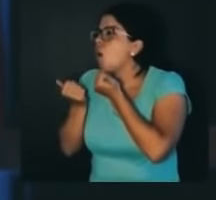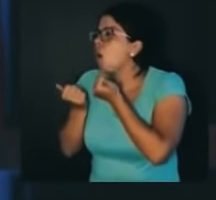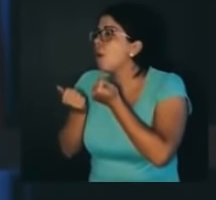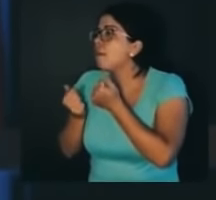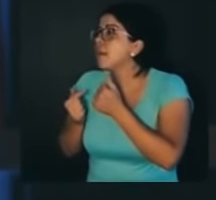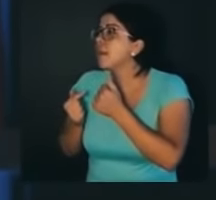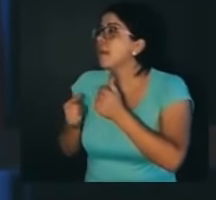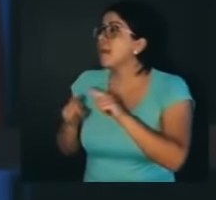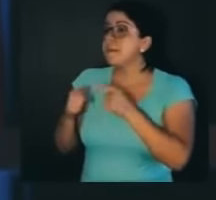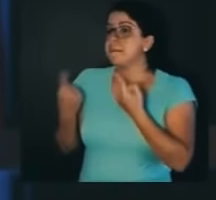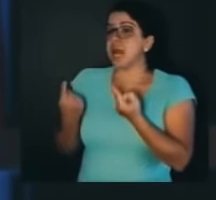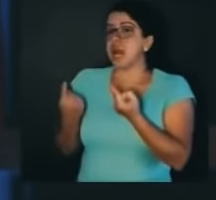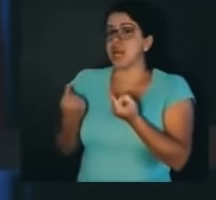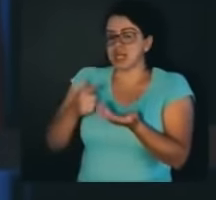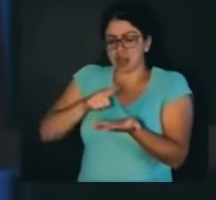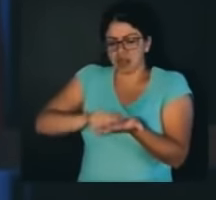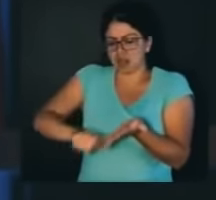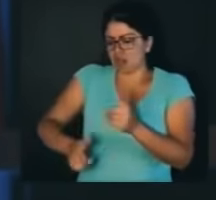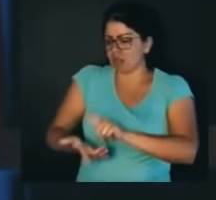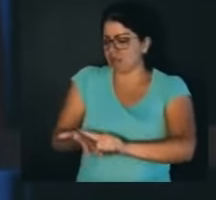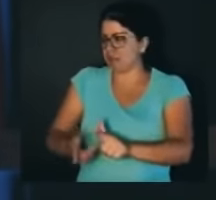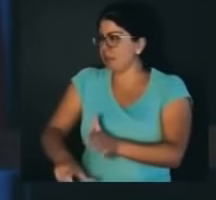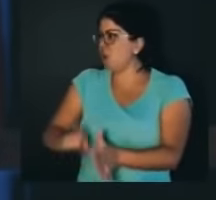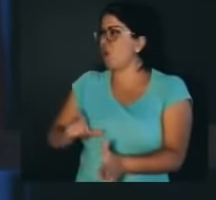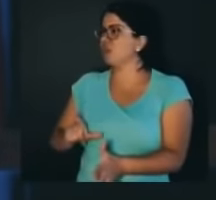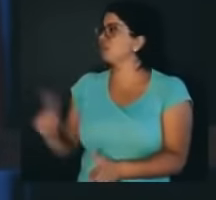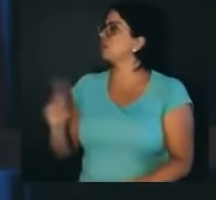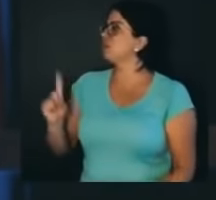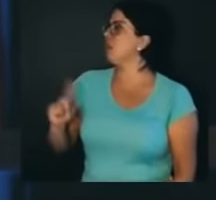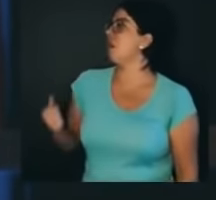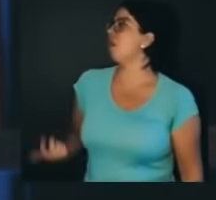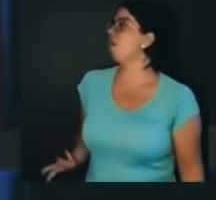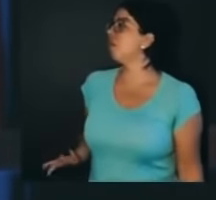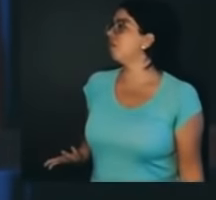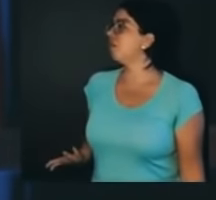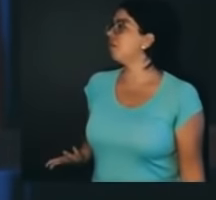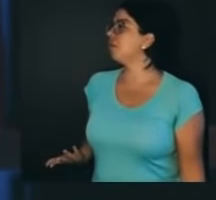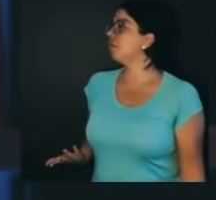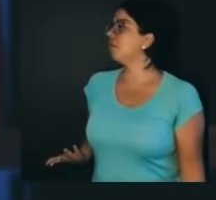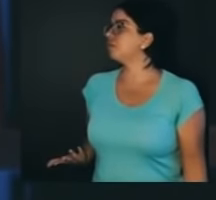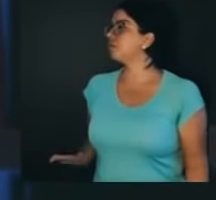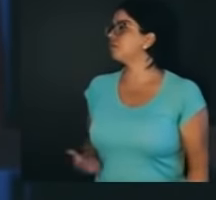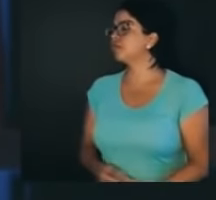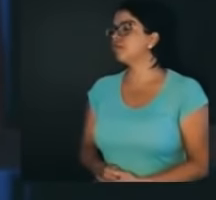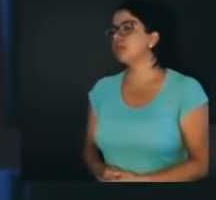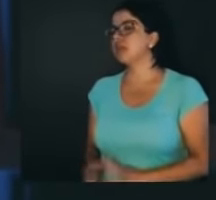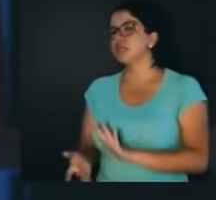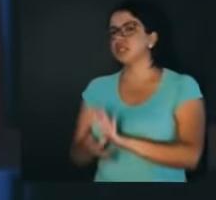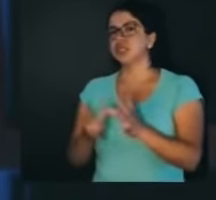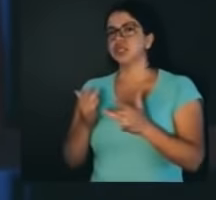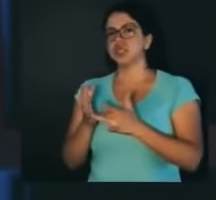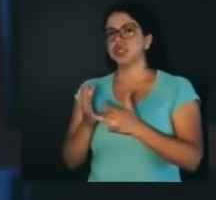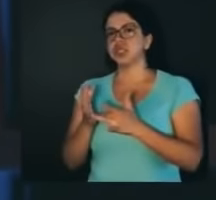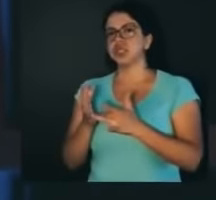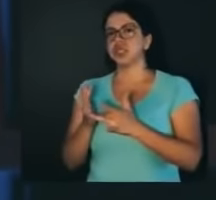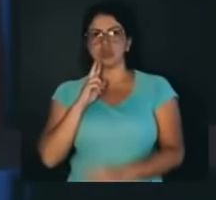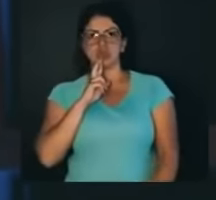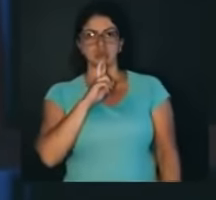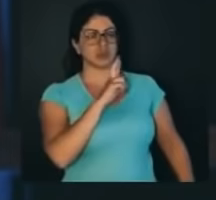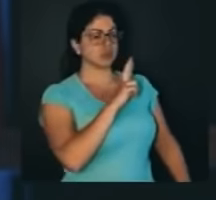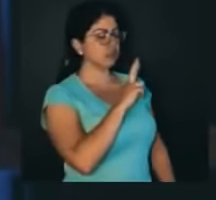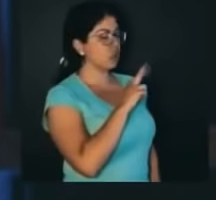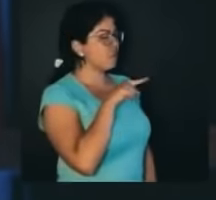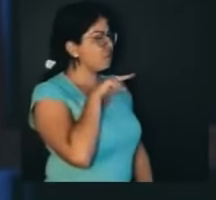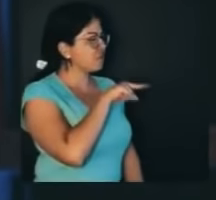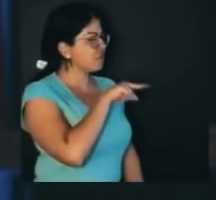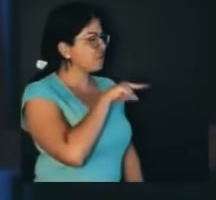quando comem. Ele, porém, lhes respondeu: por que transgredis vós também o mandamento de Deus por